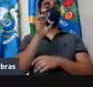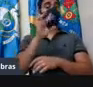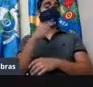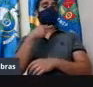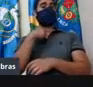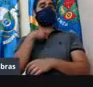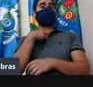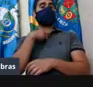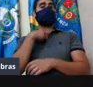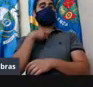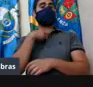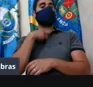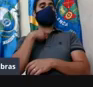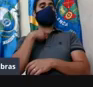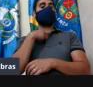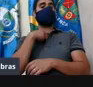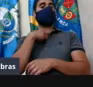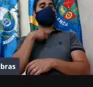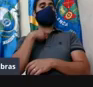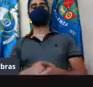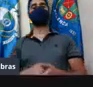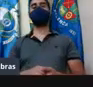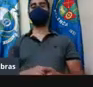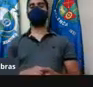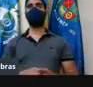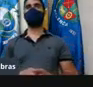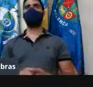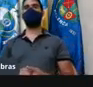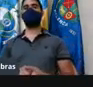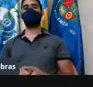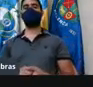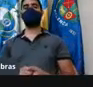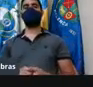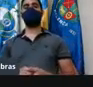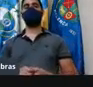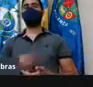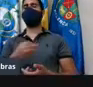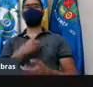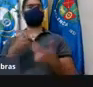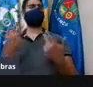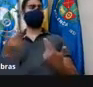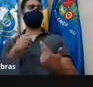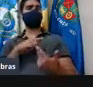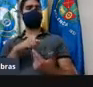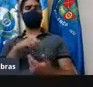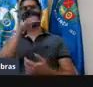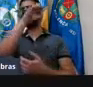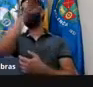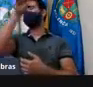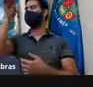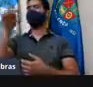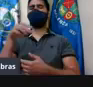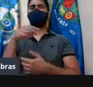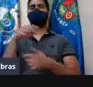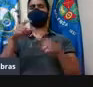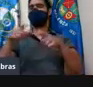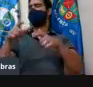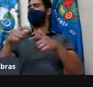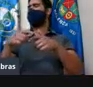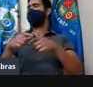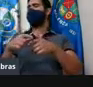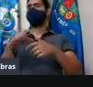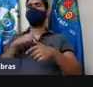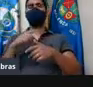David, é conviver com a nossa realidade da Biquinha, do Cambota, entendeu? Da Ponte Funda,